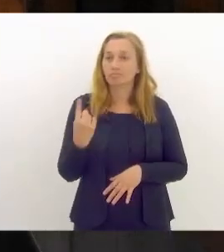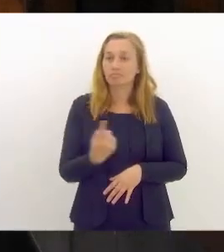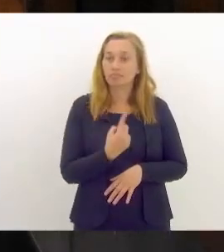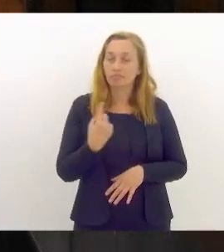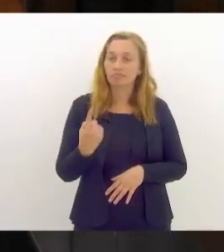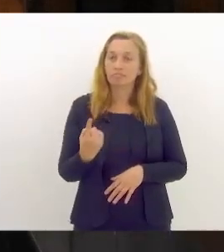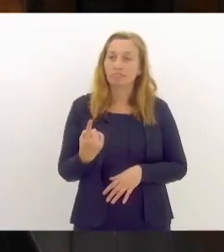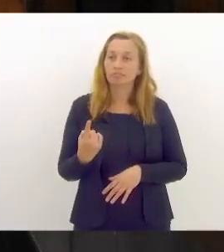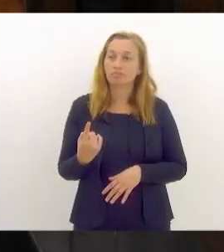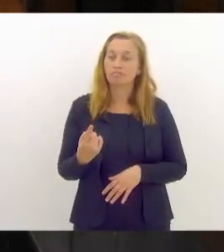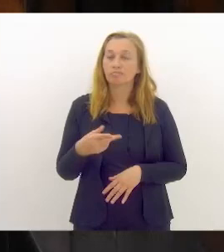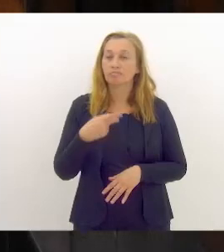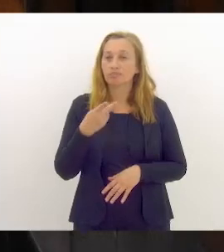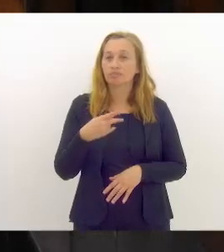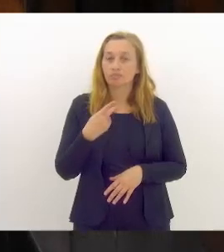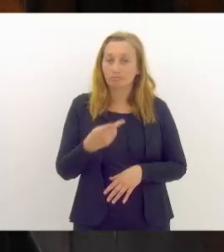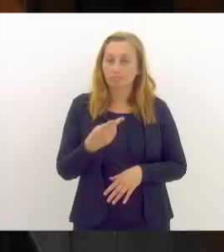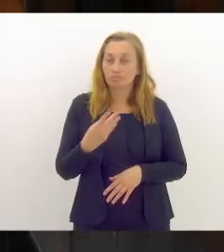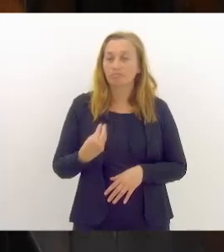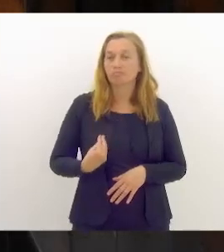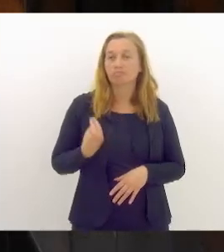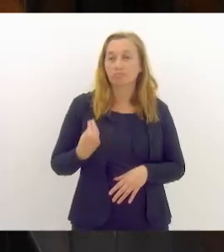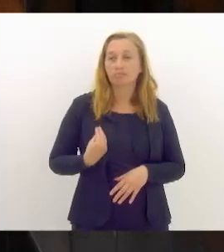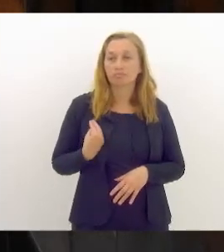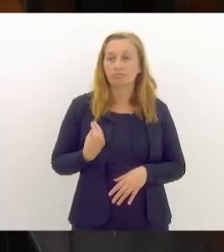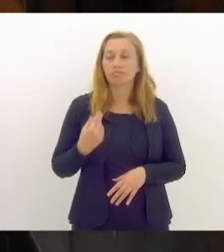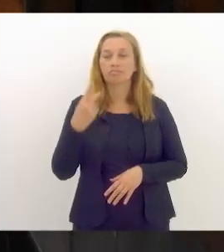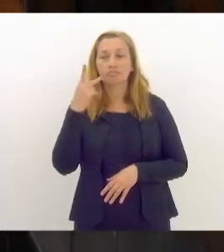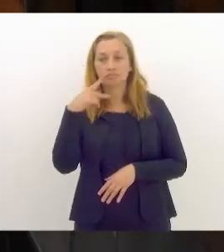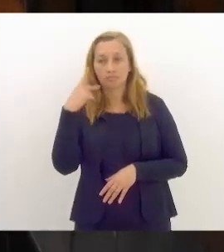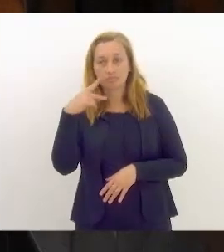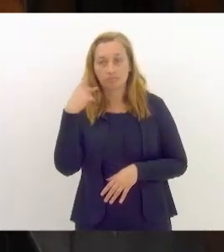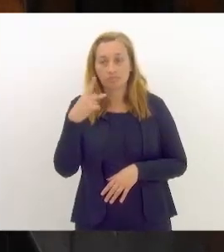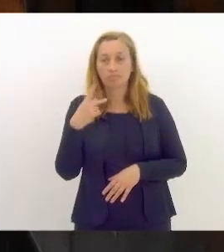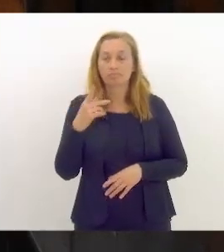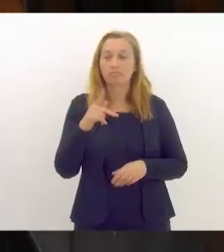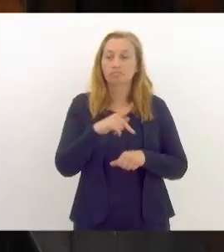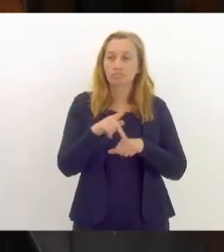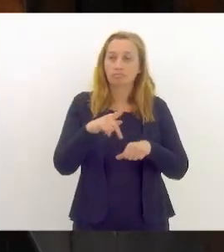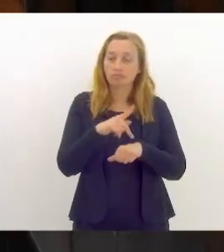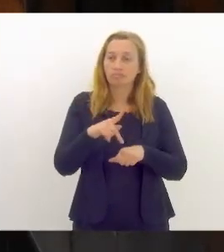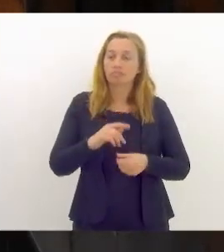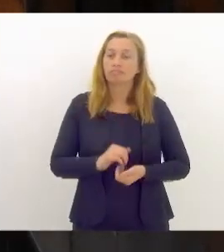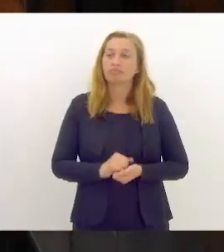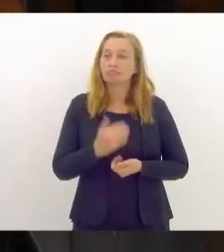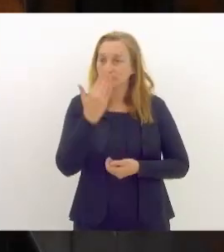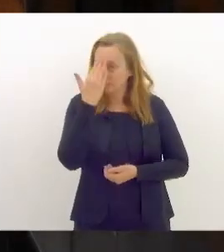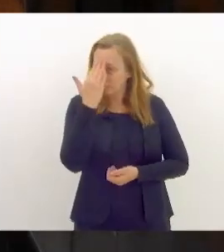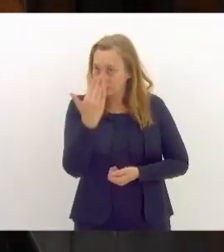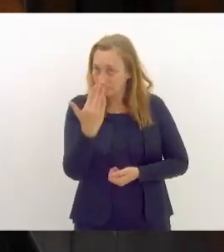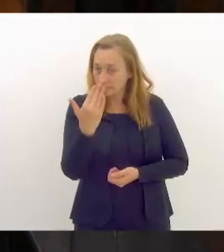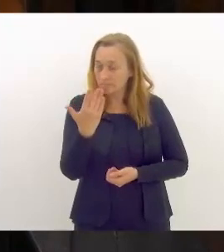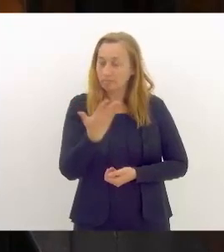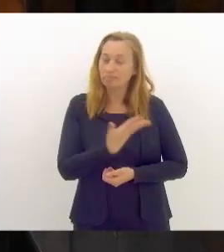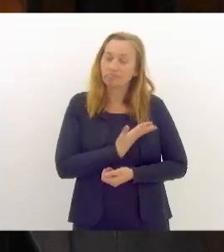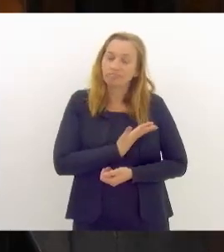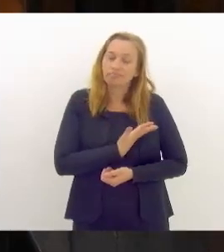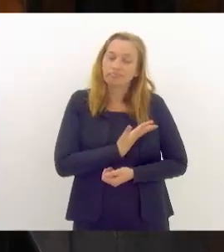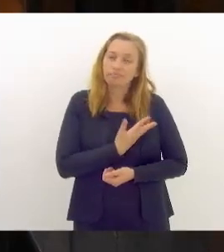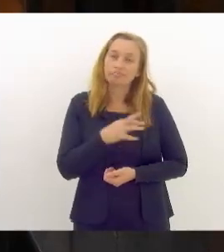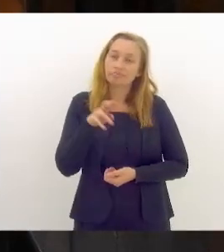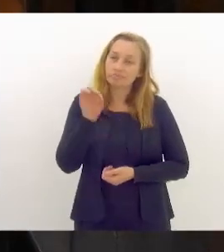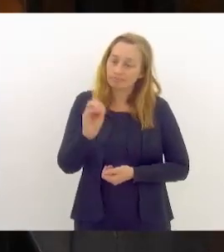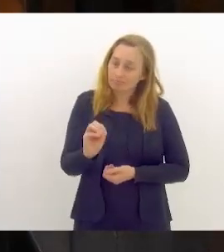estejamos falando e vivendo a política desse país Quero agradecer ao meu querido amigo